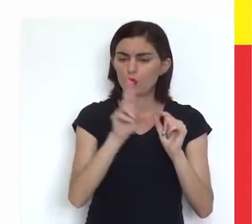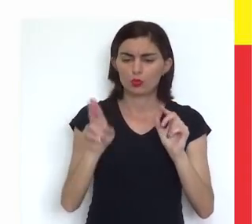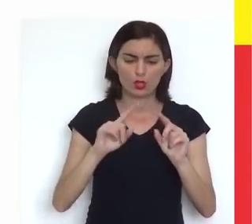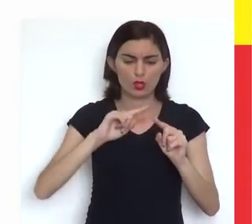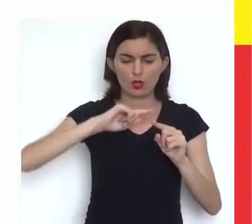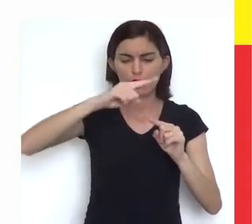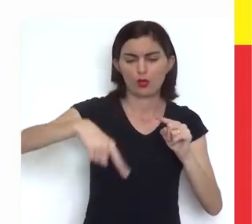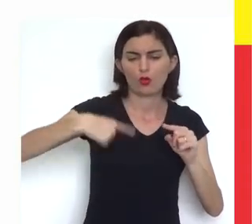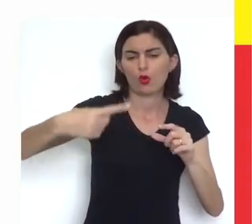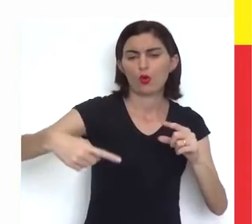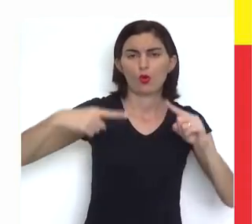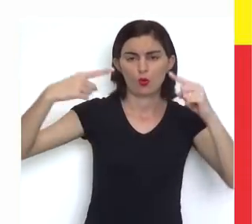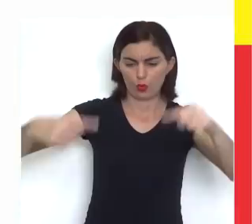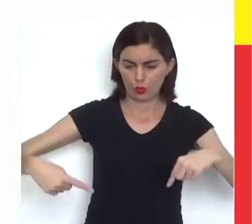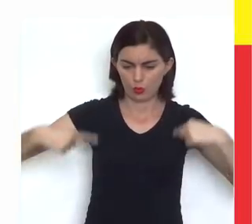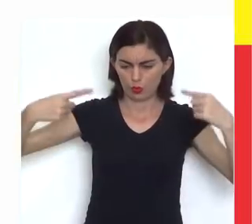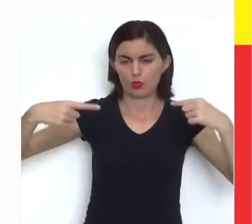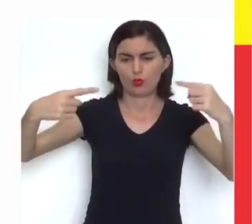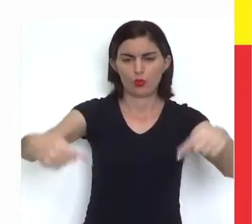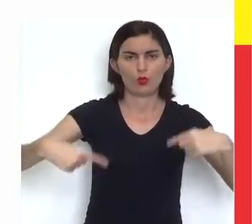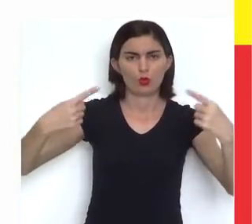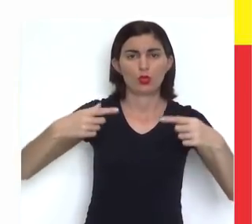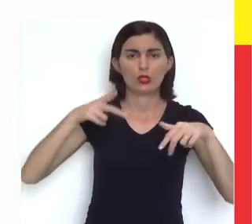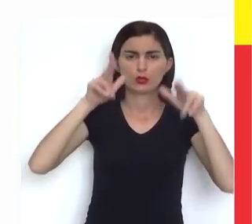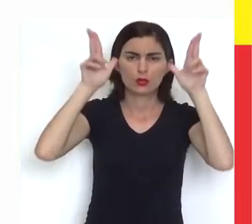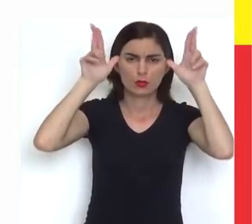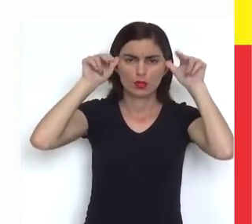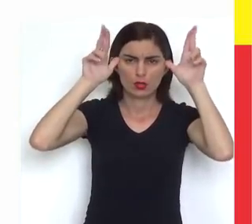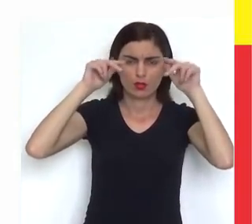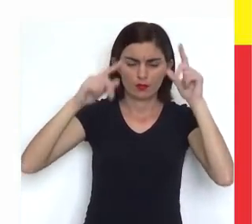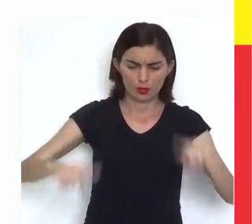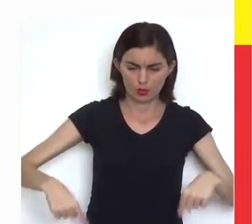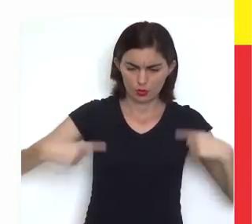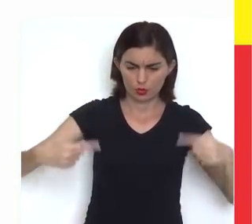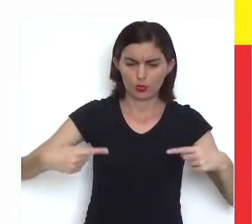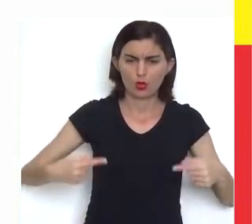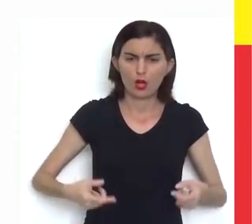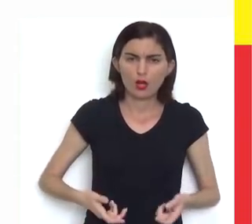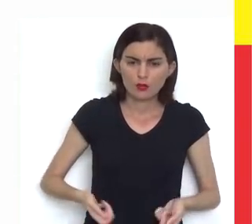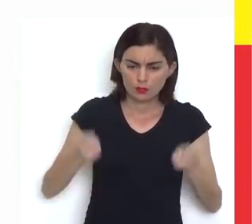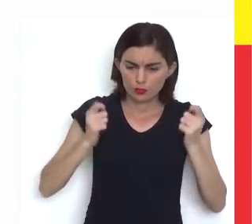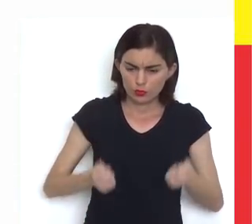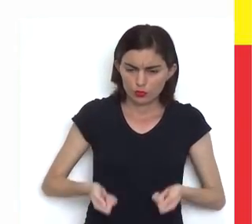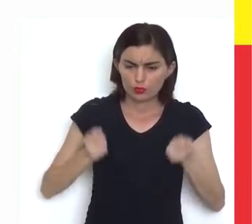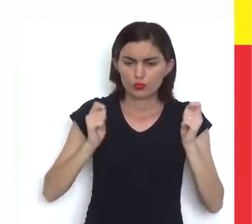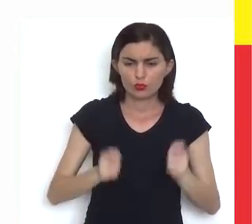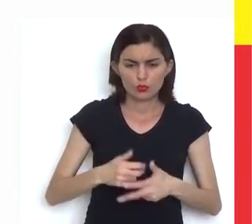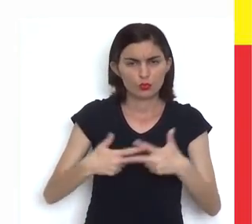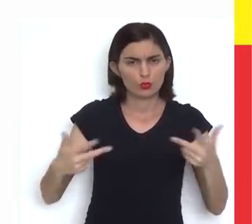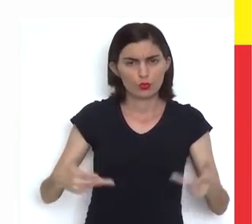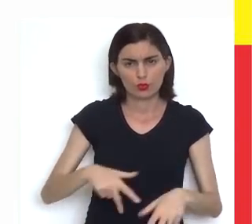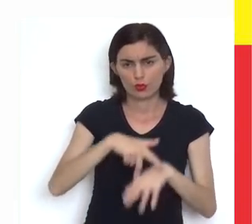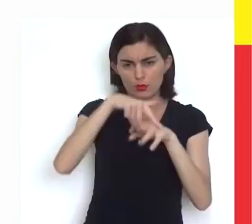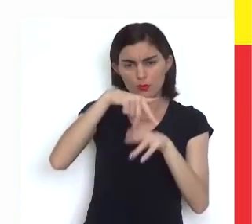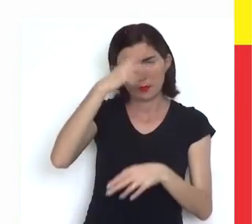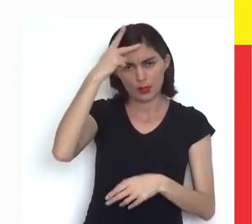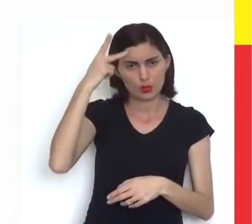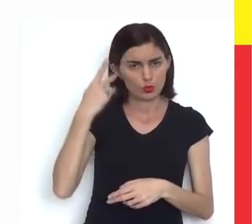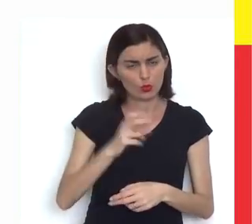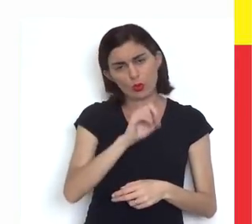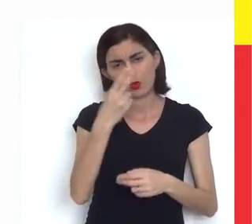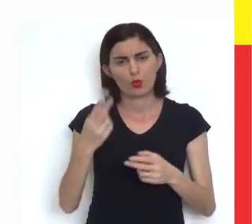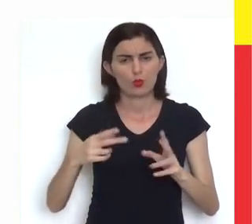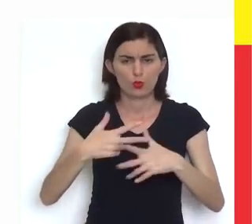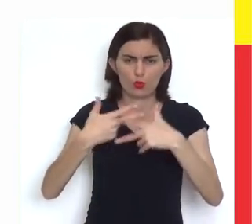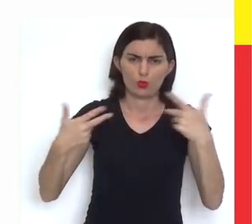da roda. Tá? Então a gente vai ver aí que o cavalo vai ter o auxílio da roda para transportar algum tipo de carga ou pessoa. Tá? A gente vai ver que